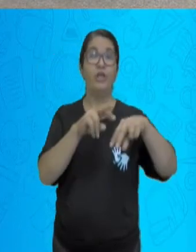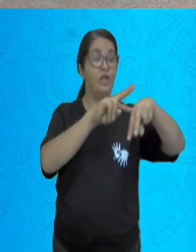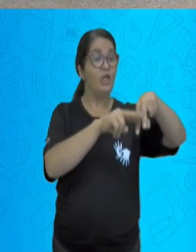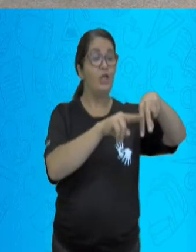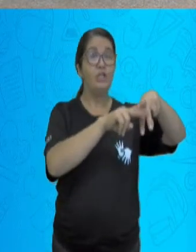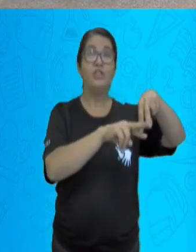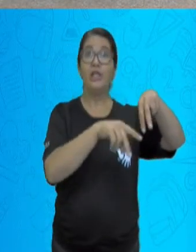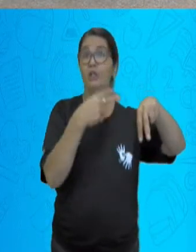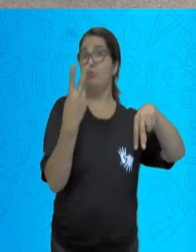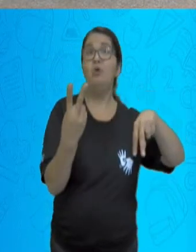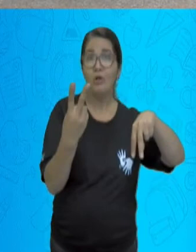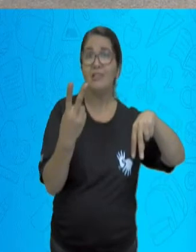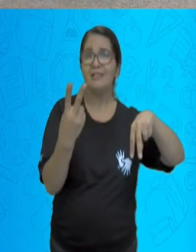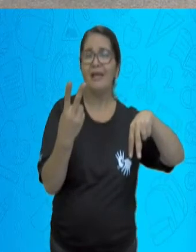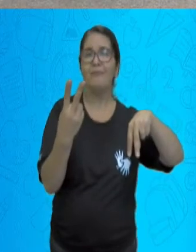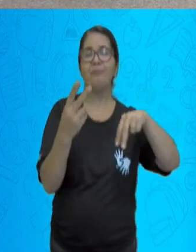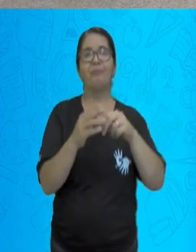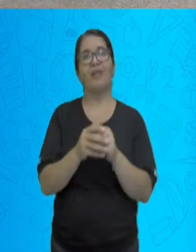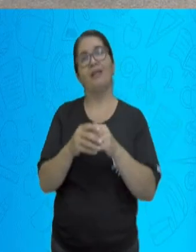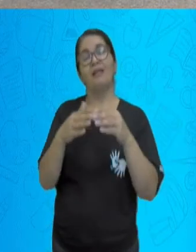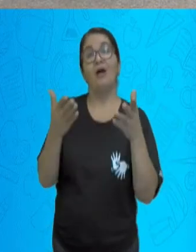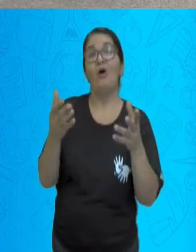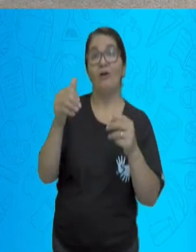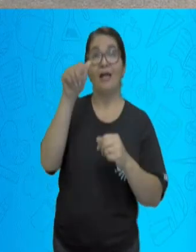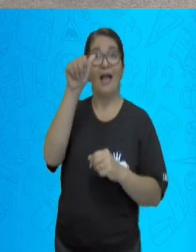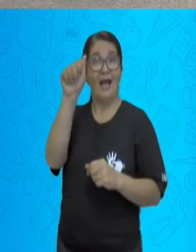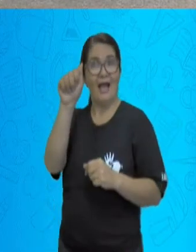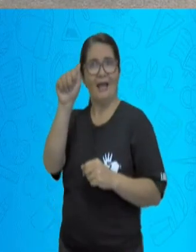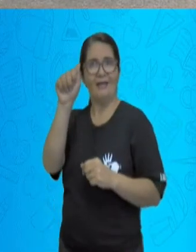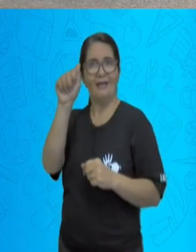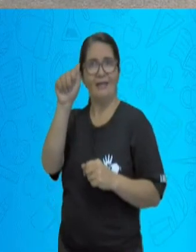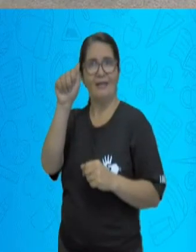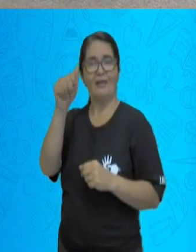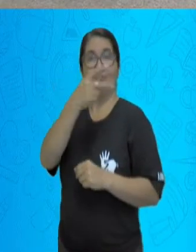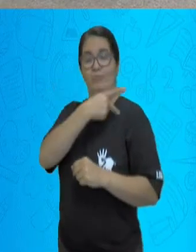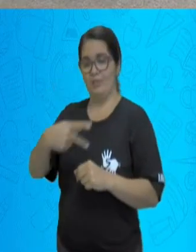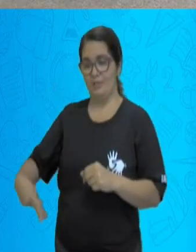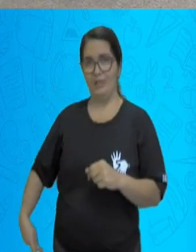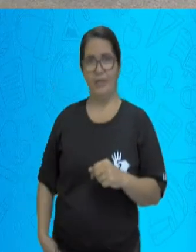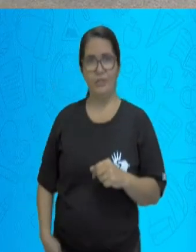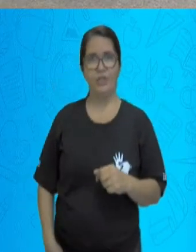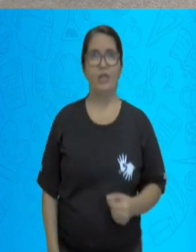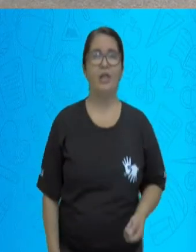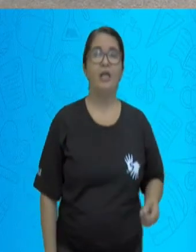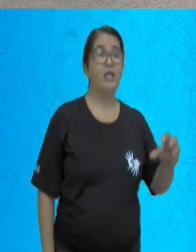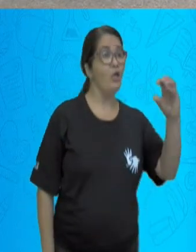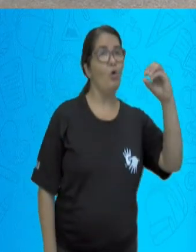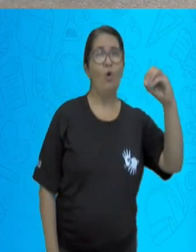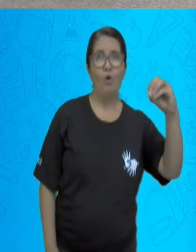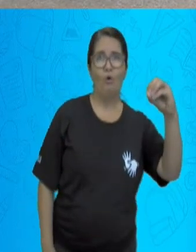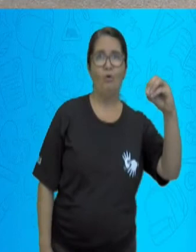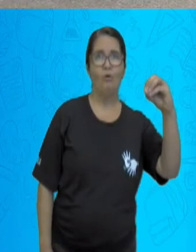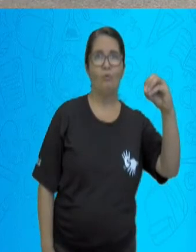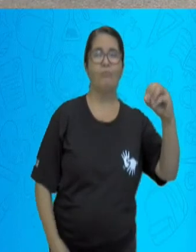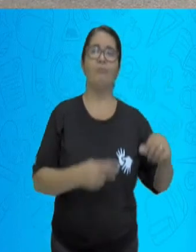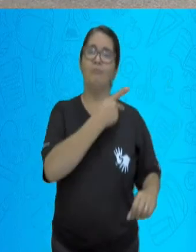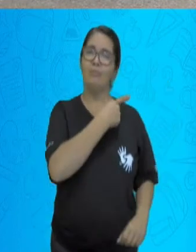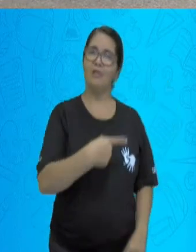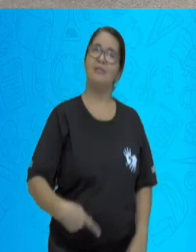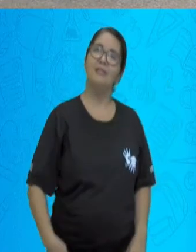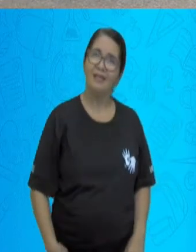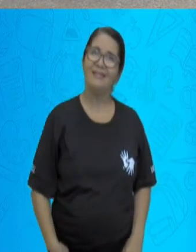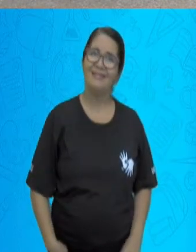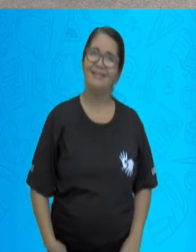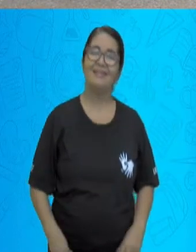o presidente, a presidente. O artigo determina masculino